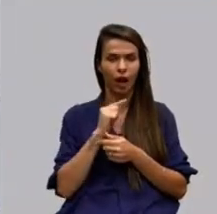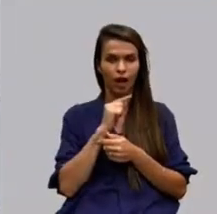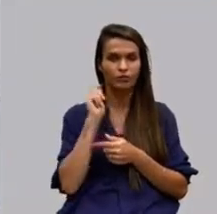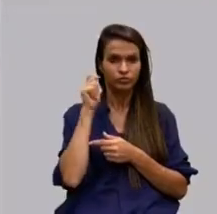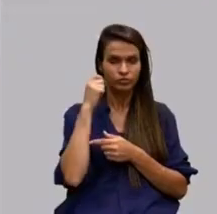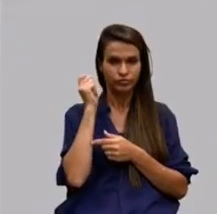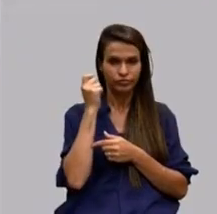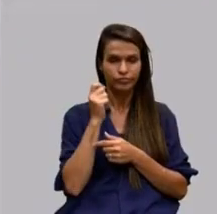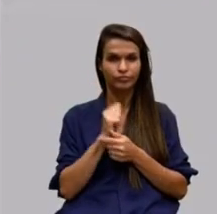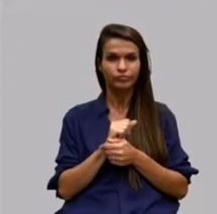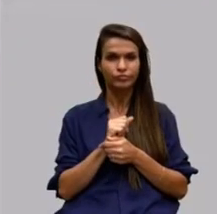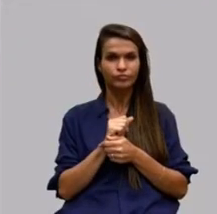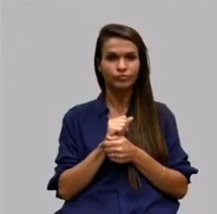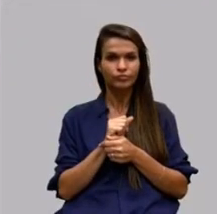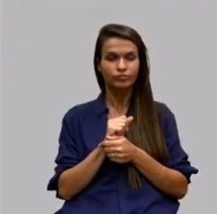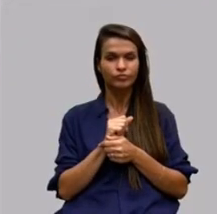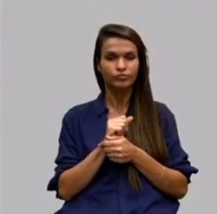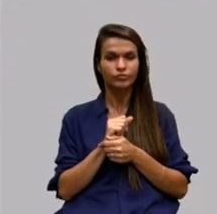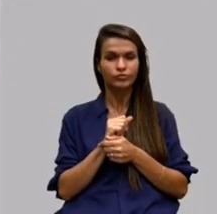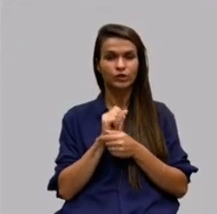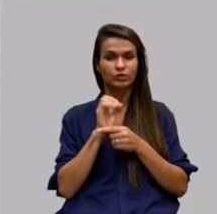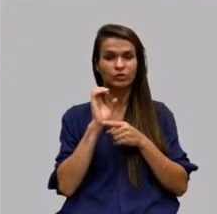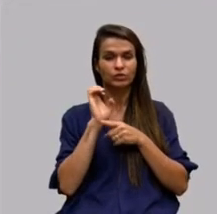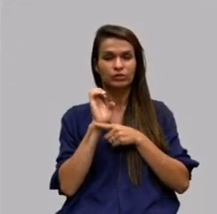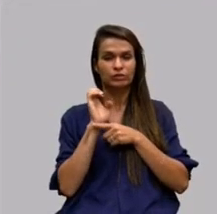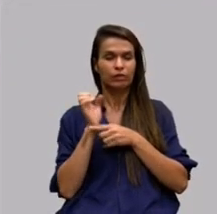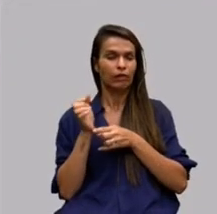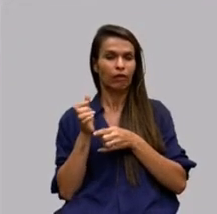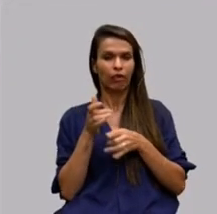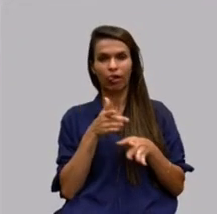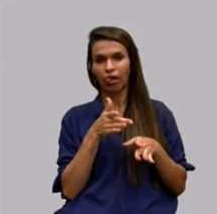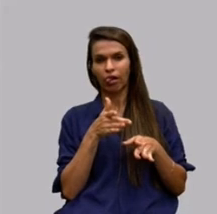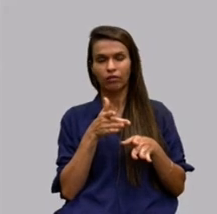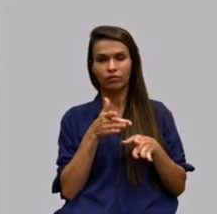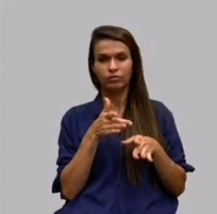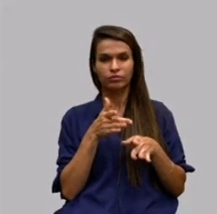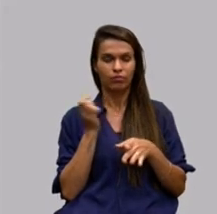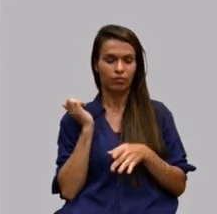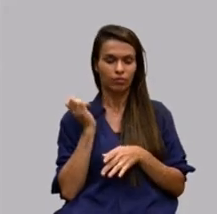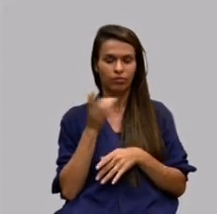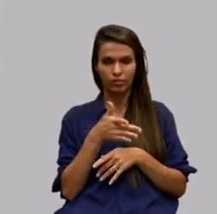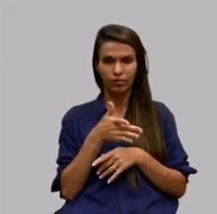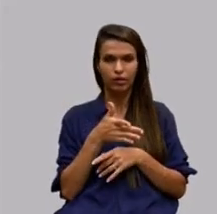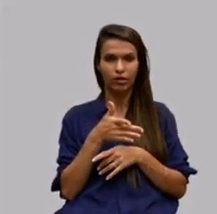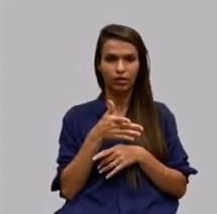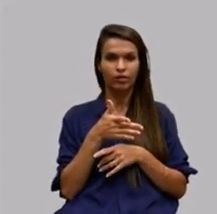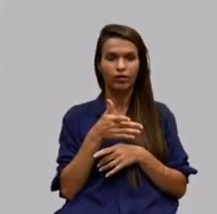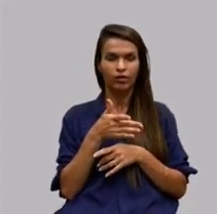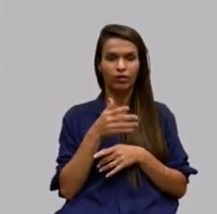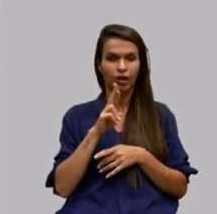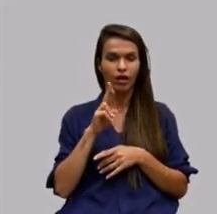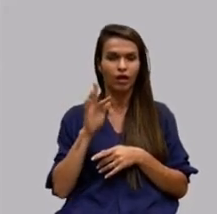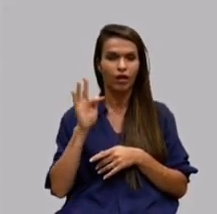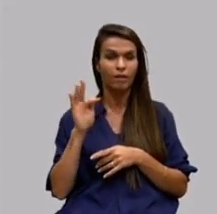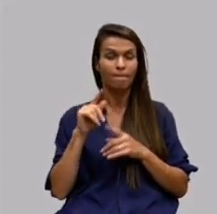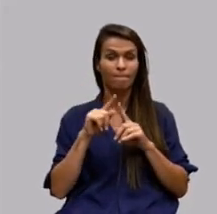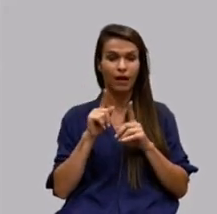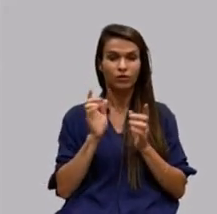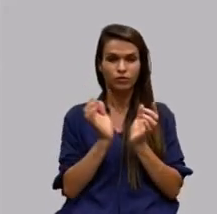O Estado desistiu da ação lá no Rio Grande do Sul, mas a Ordem dos Advogados do Brasil, fundada